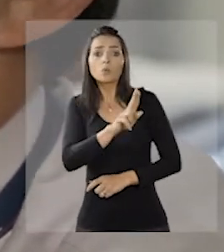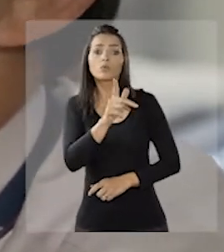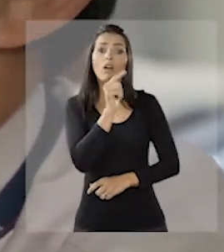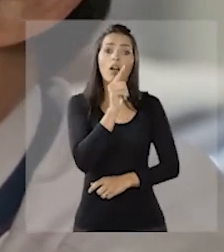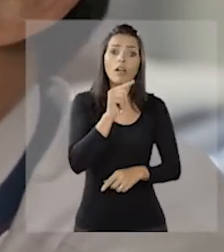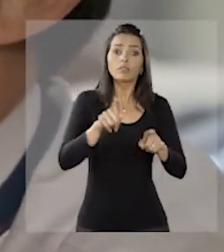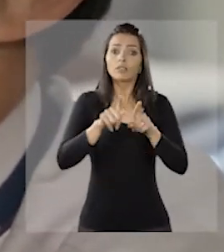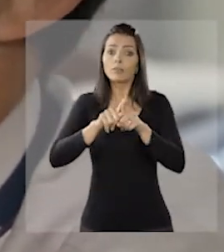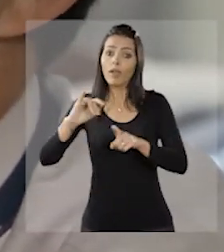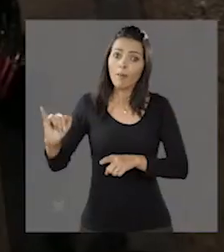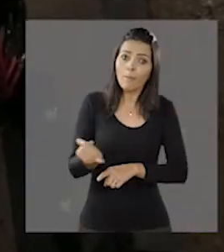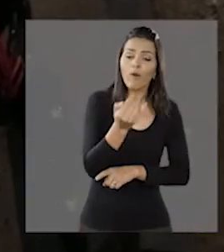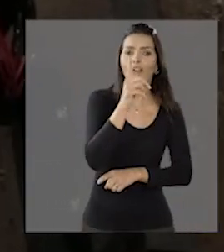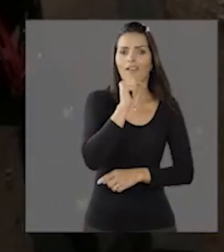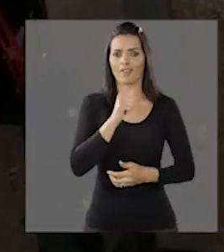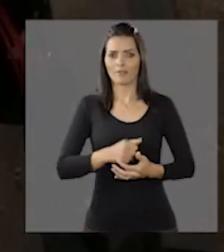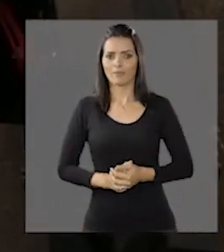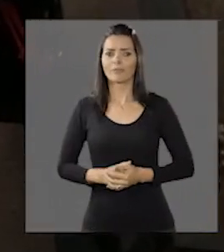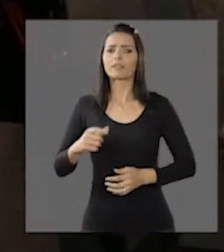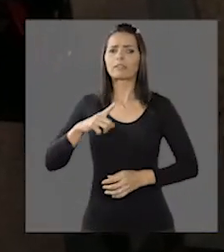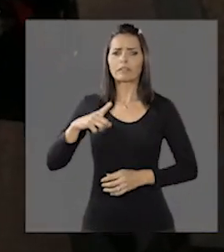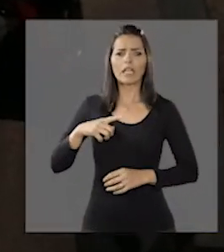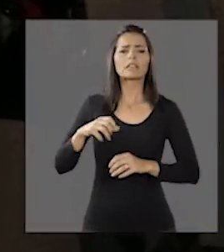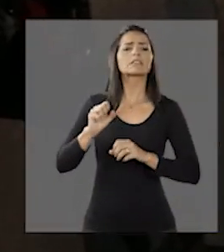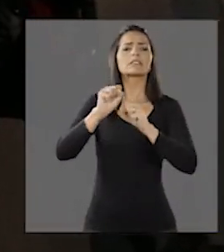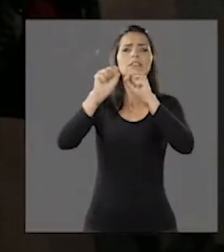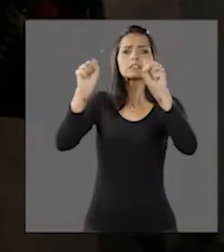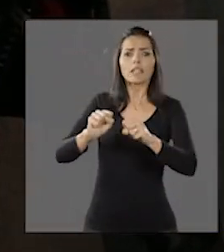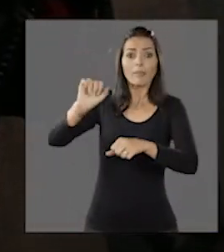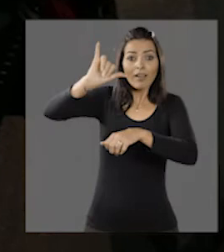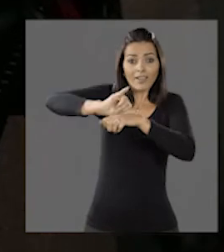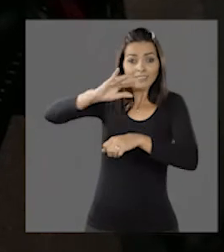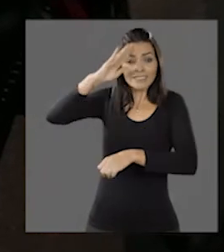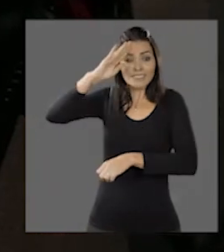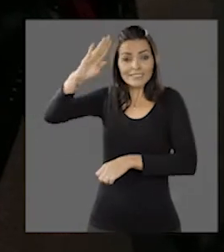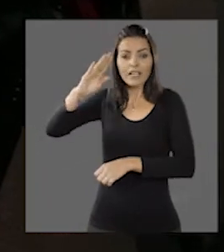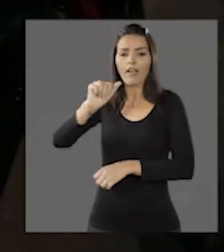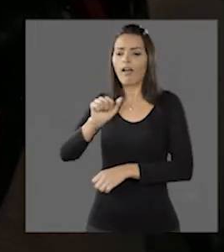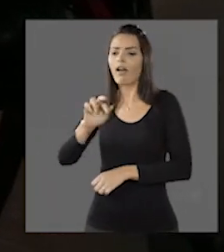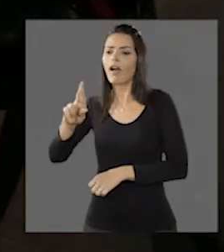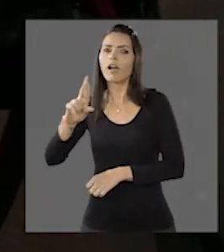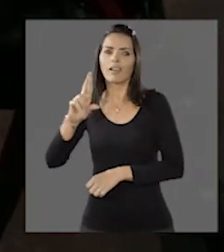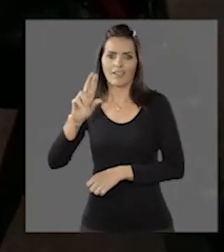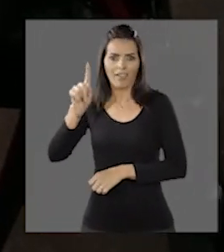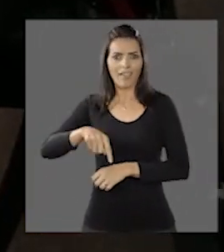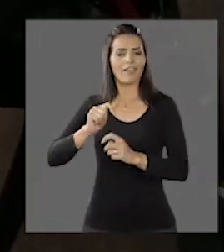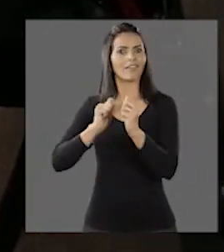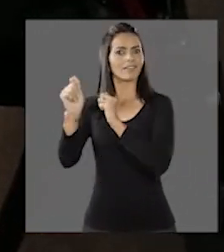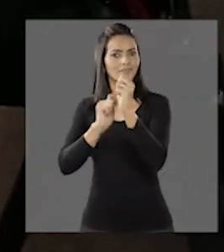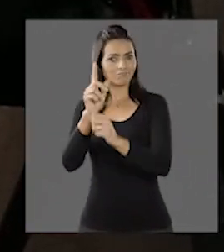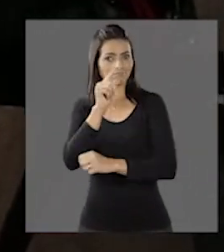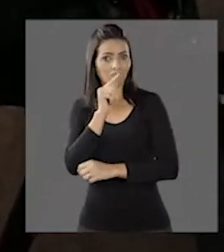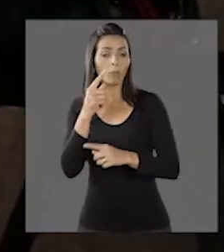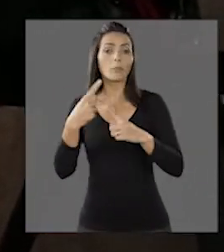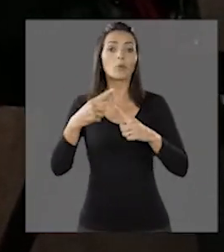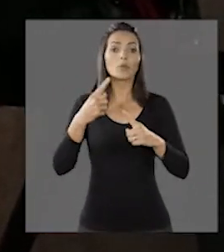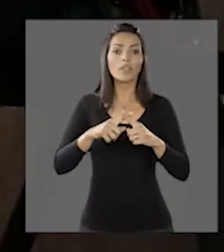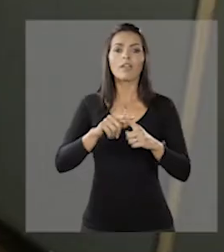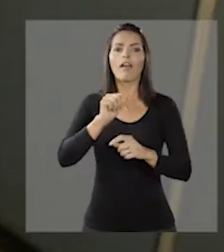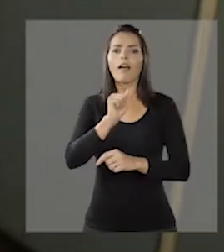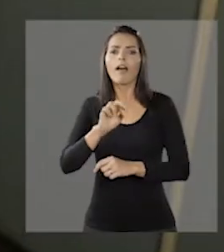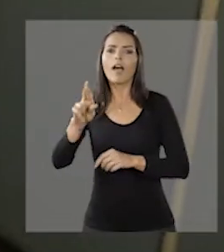água e reaproveitamento, né? Por meio do sistema central de ar-condicionado, também foi possível economizar água. Isso porque